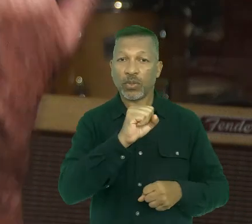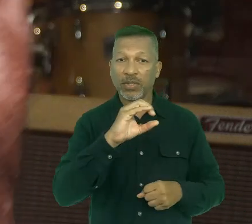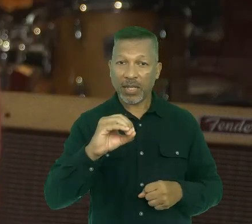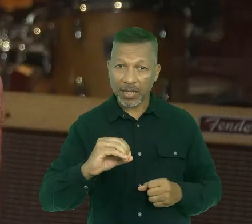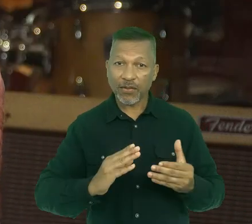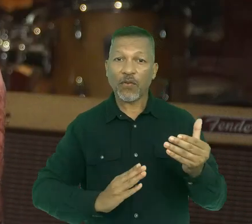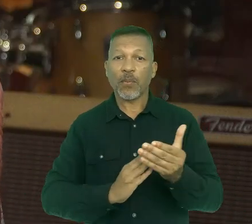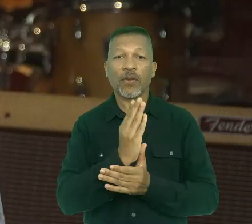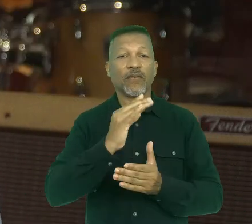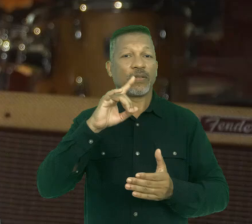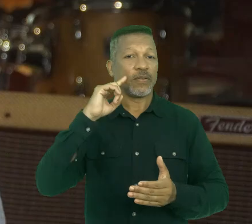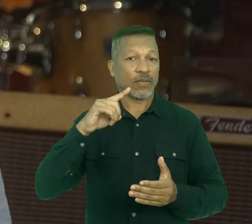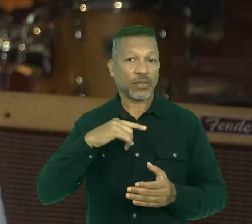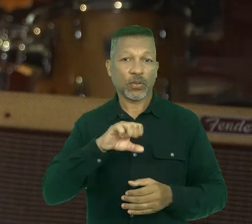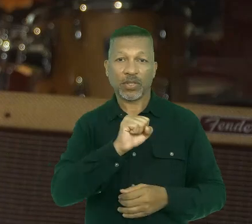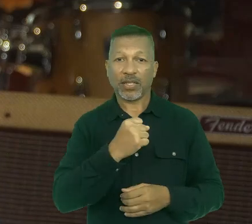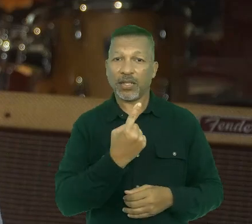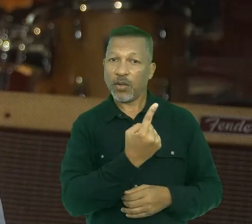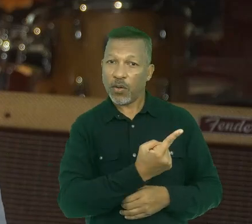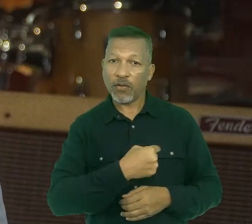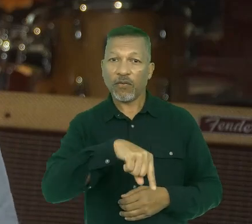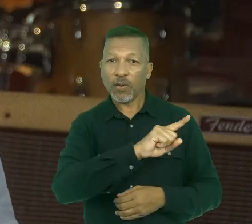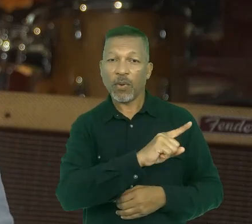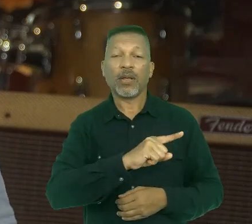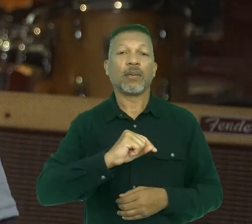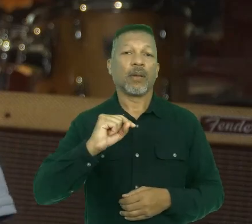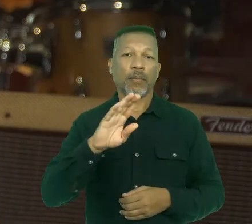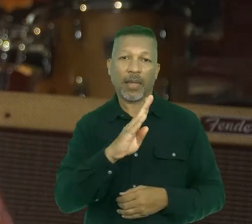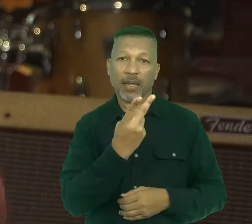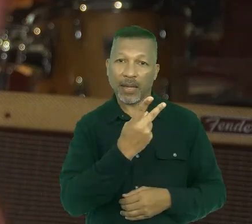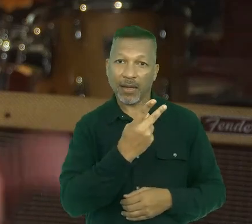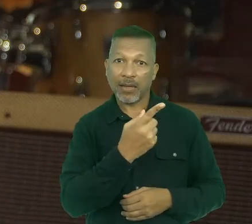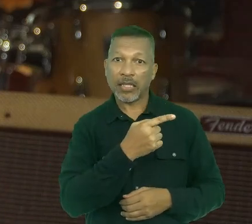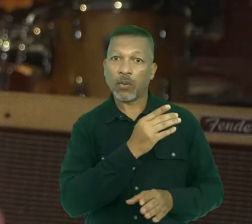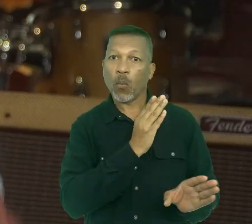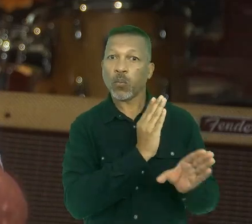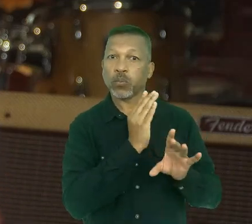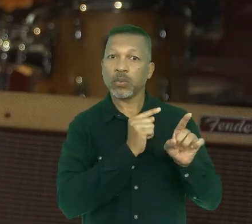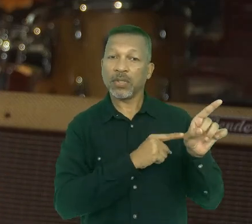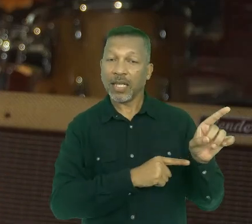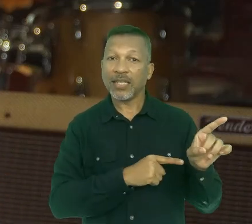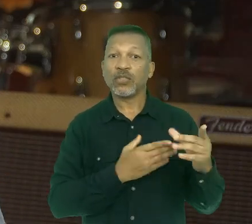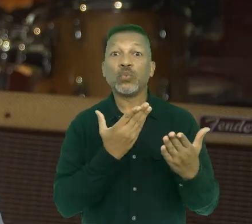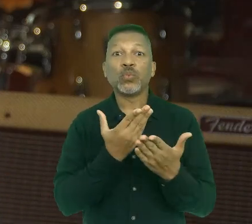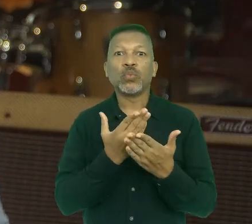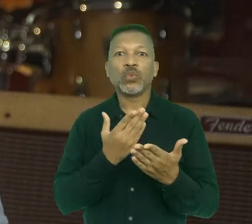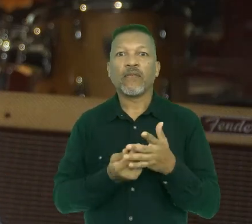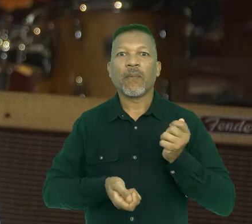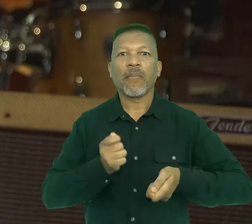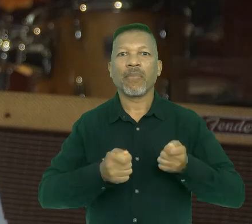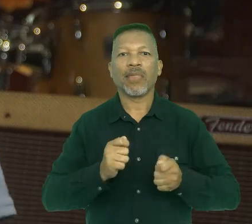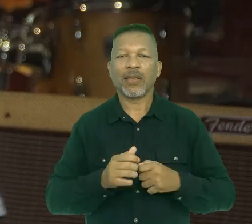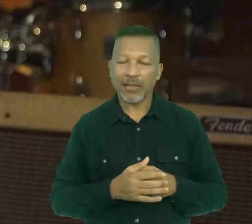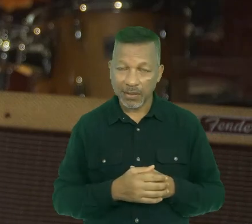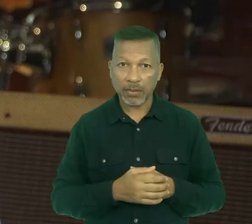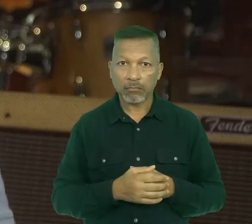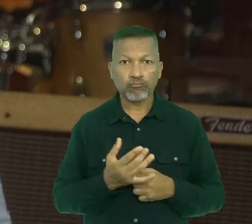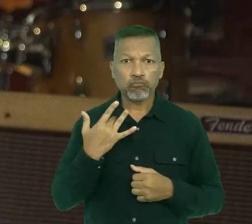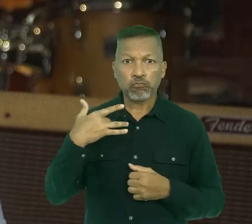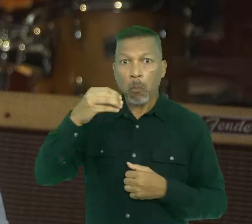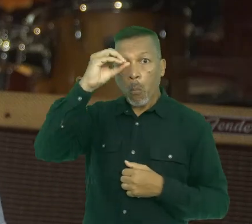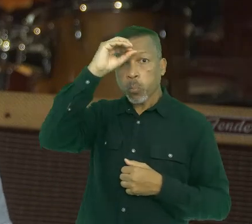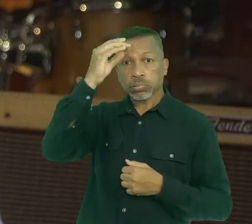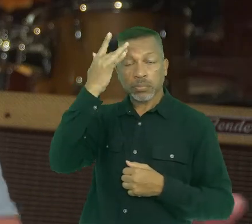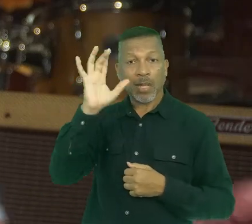eu passo no vestibular, em 81 fui embora para Belo Horizonte, descobri que se estudava bateria. Eu